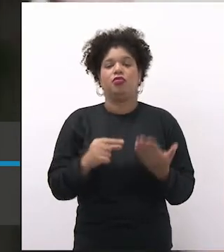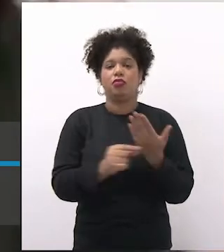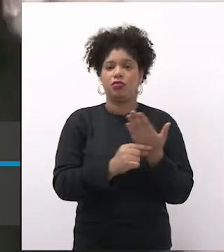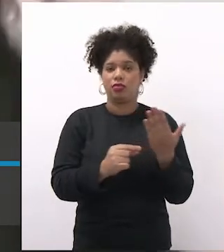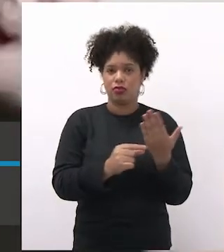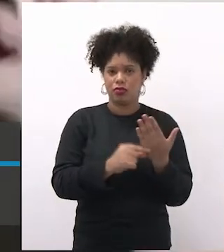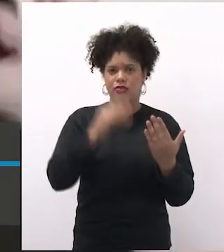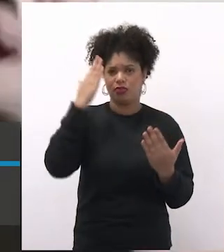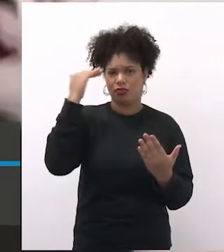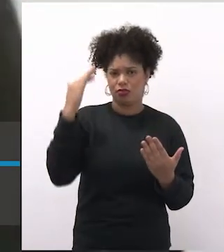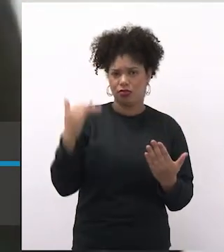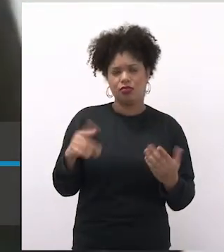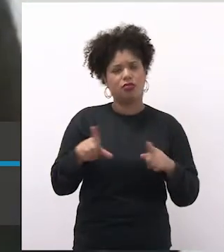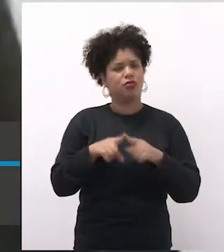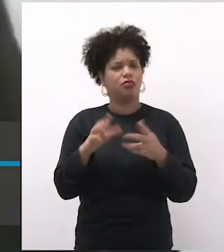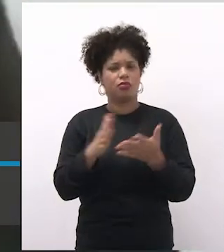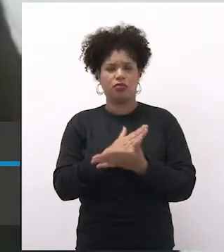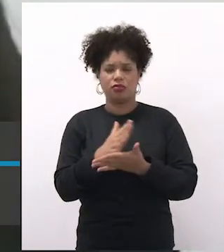têm tanta